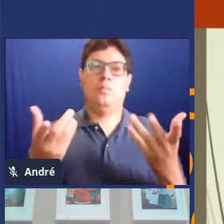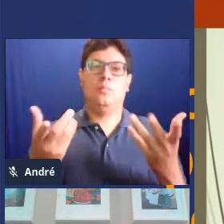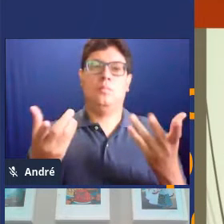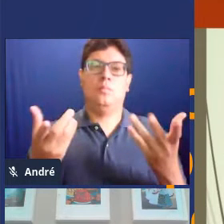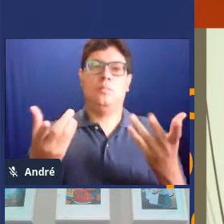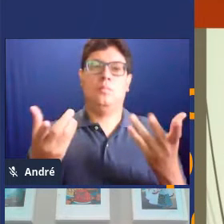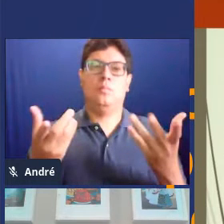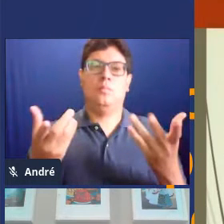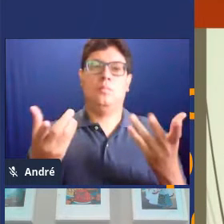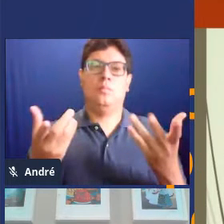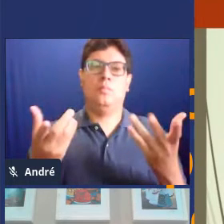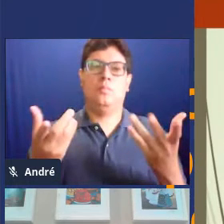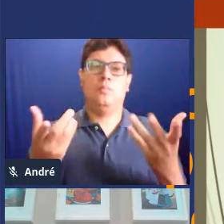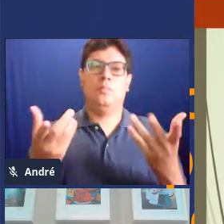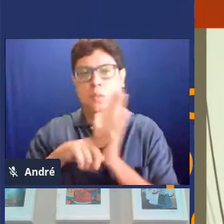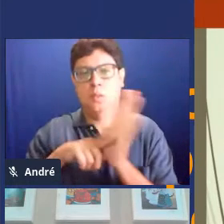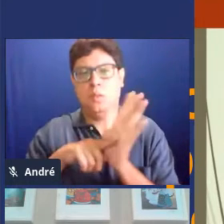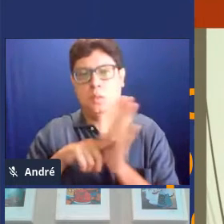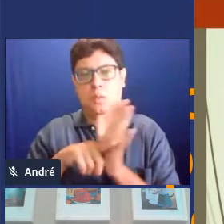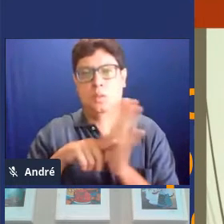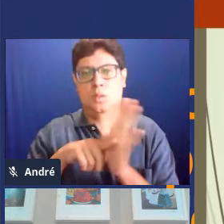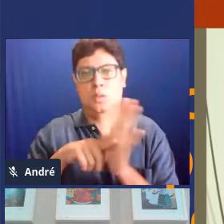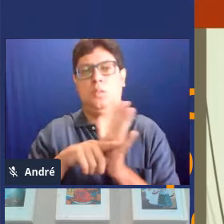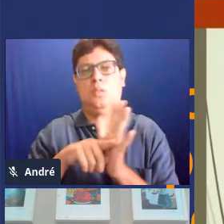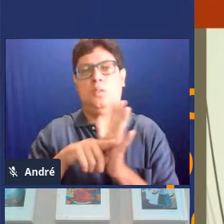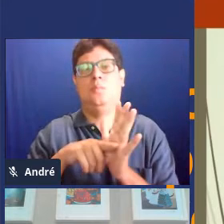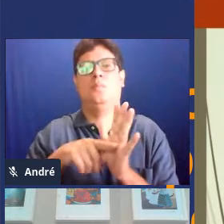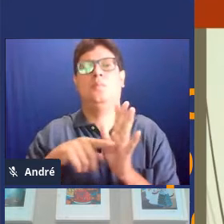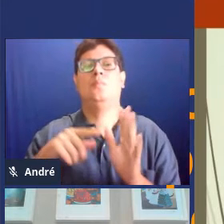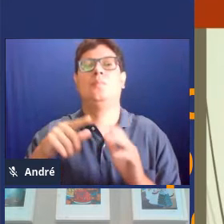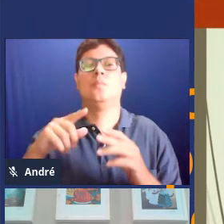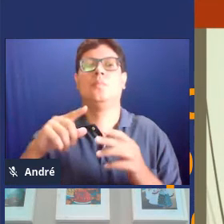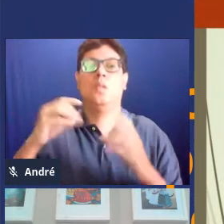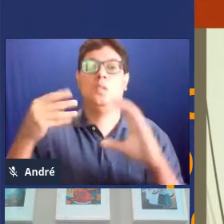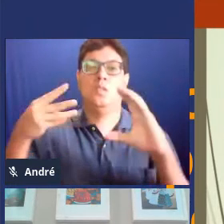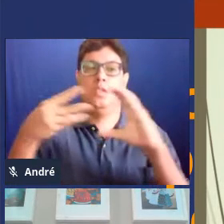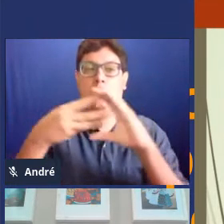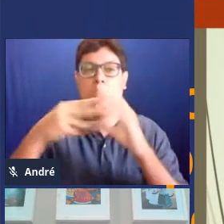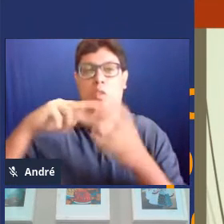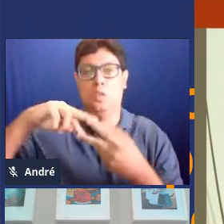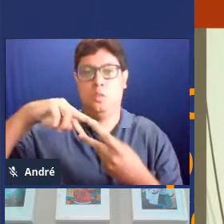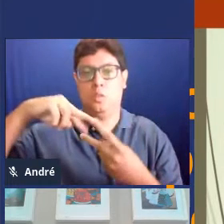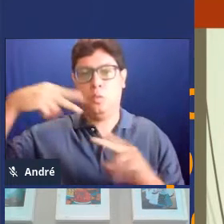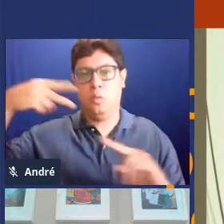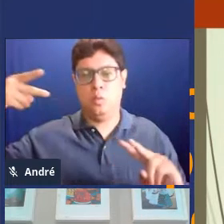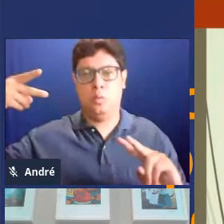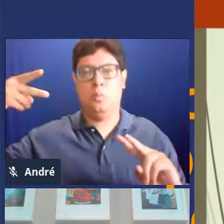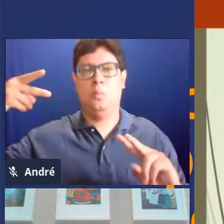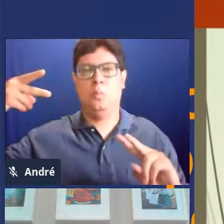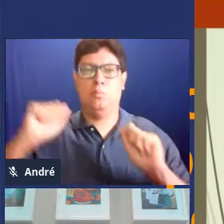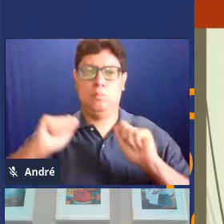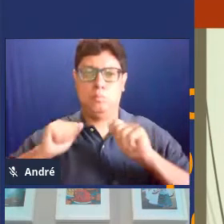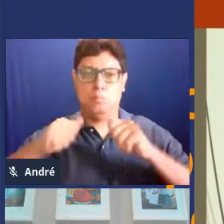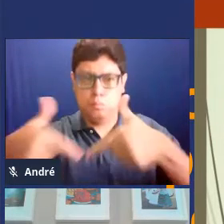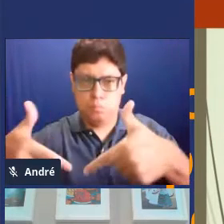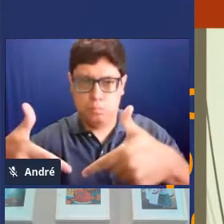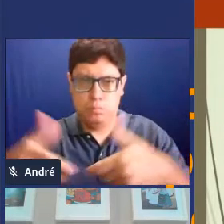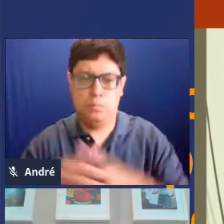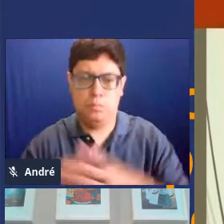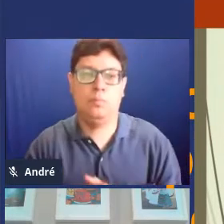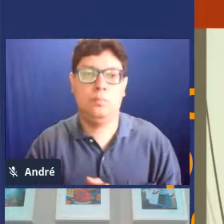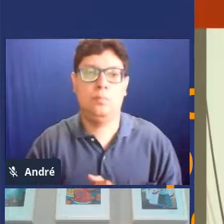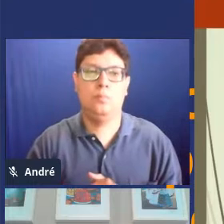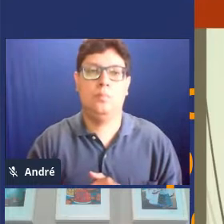funcional? O DNA em ação. Então, a gente tem aquela ideia, o DNA é a genética do indivíduo, todas